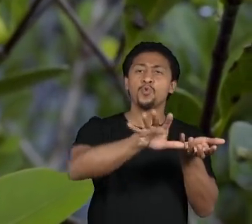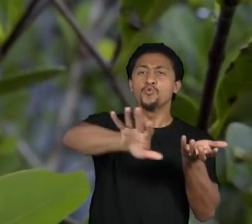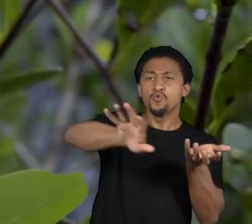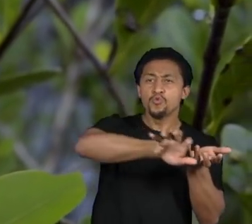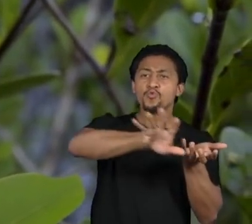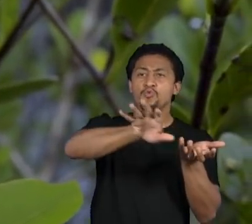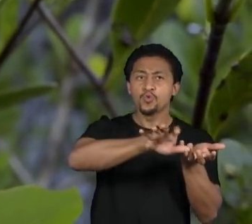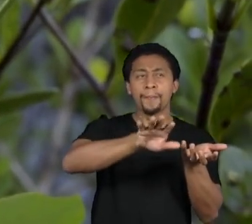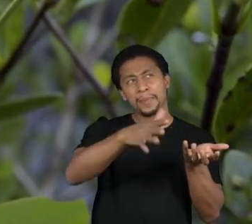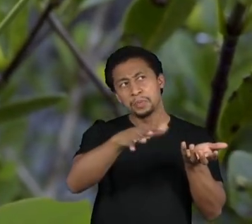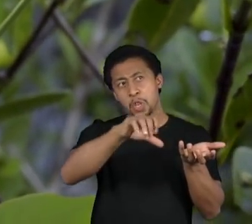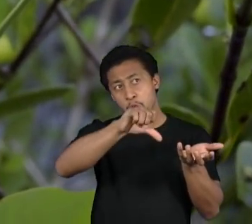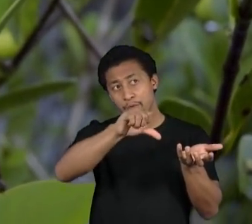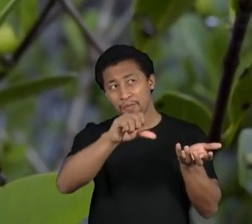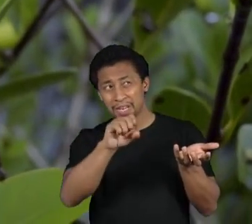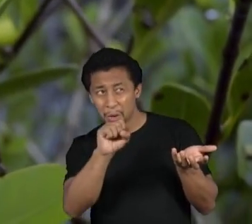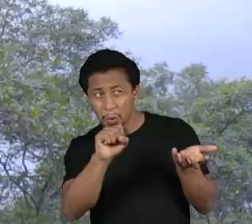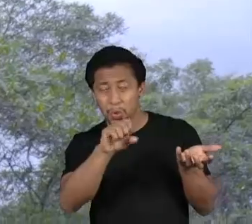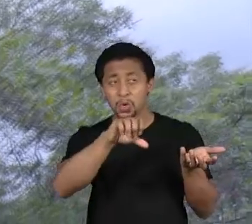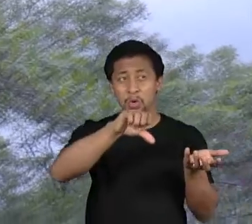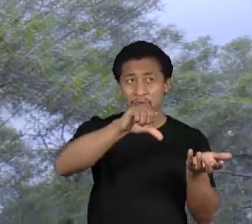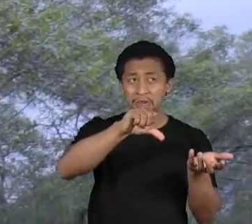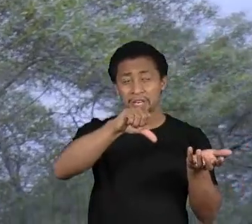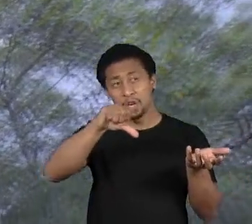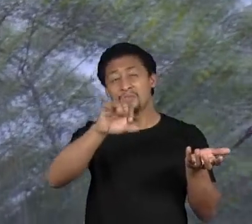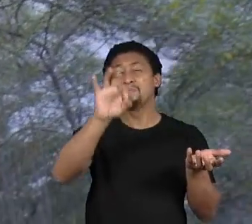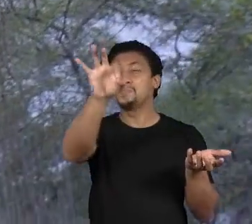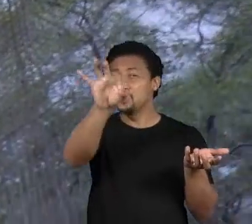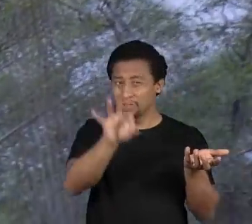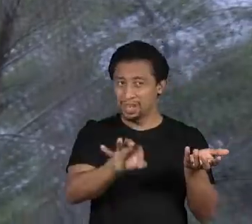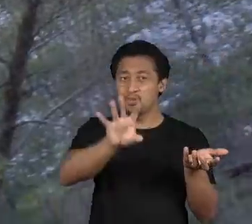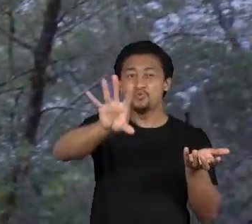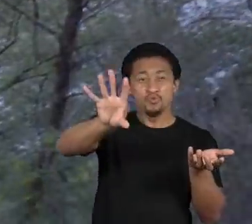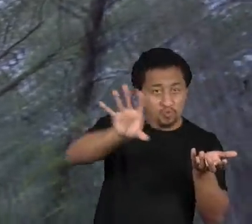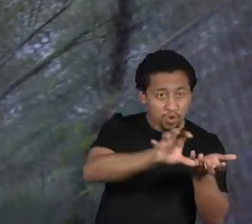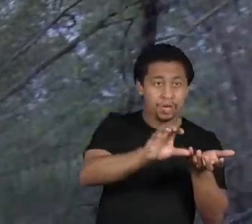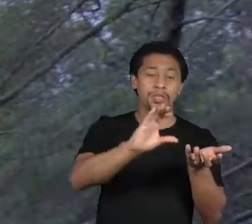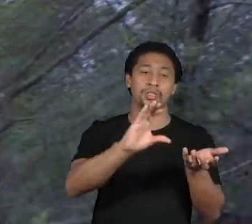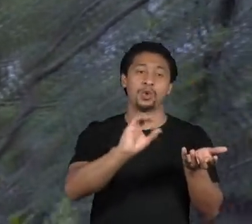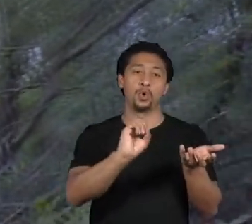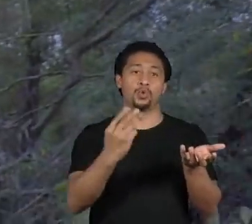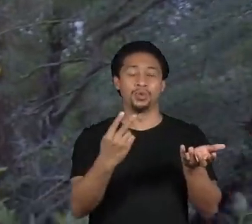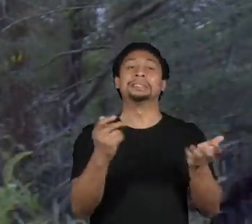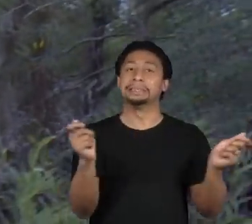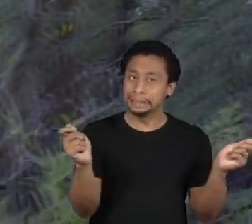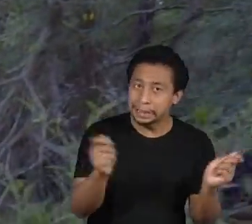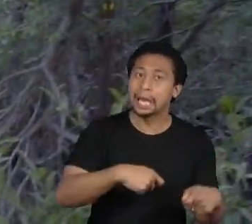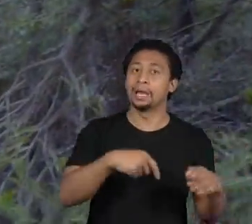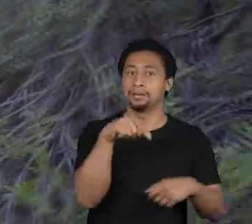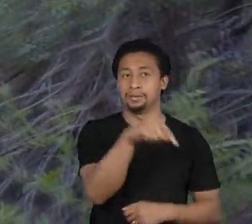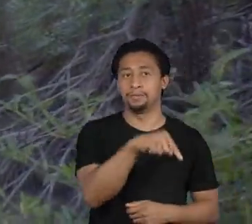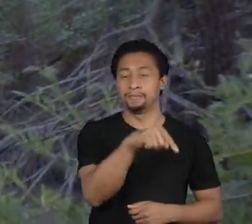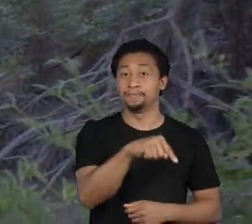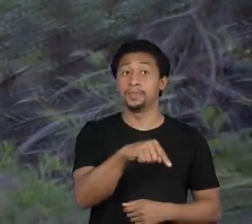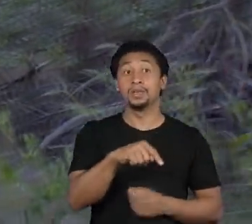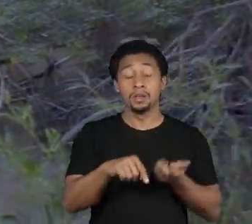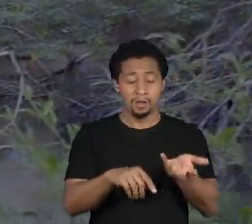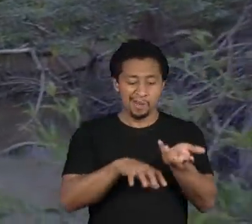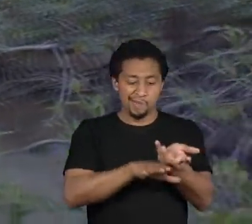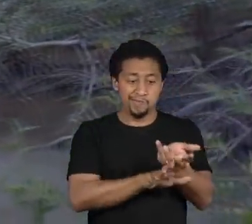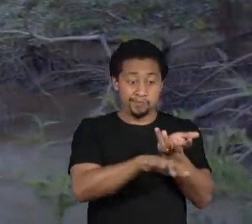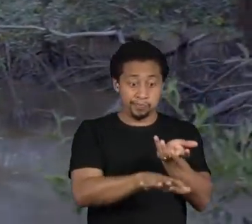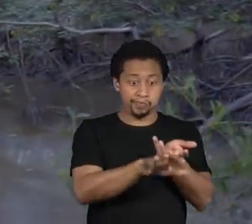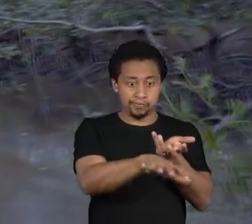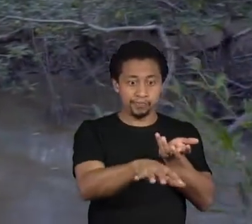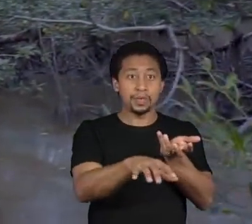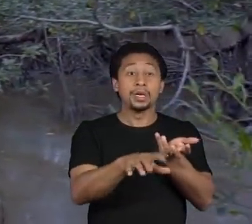manguezal. O manguezal, ele é vida mesmo. Literalmente, ele é vida e ele salva